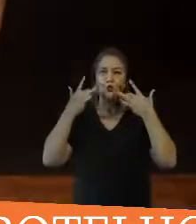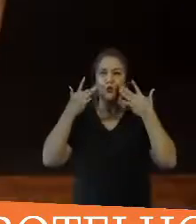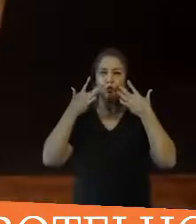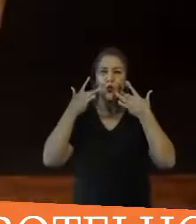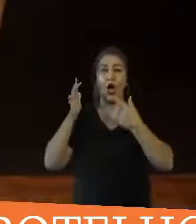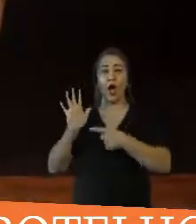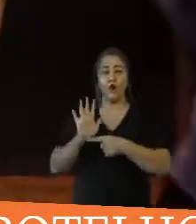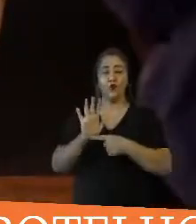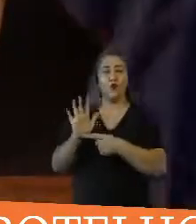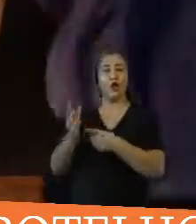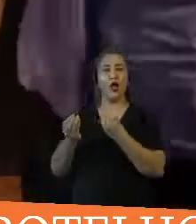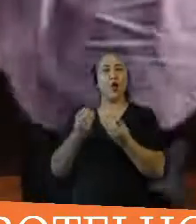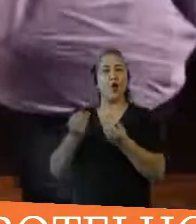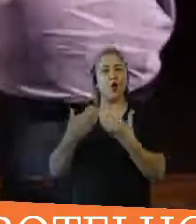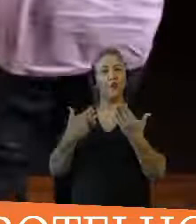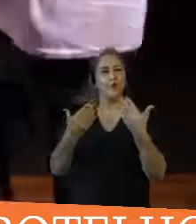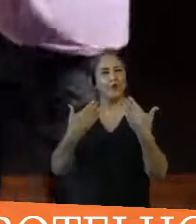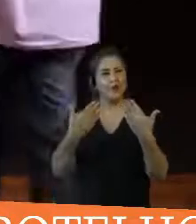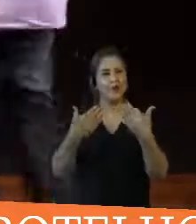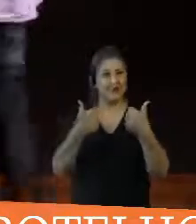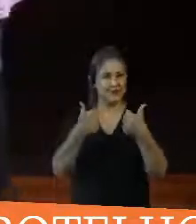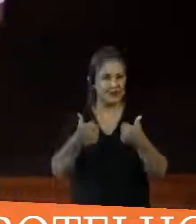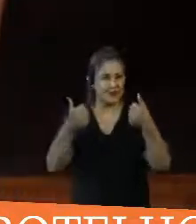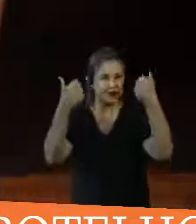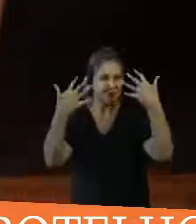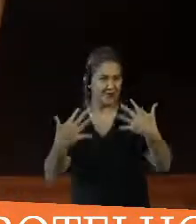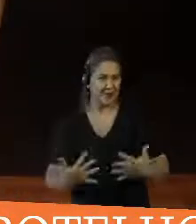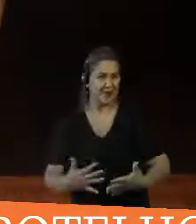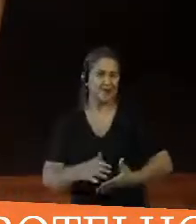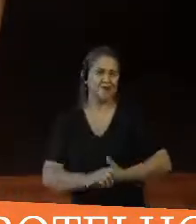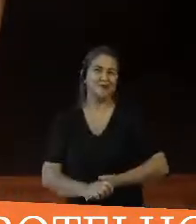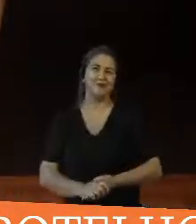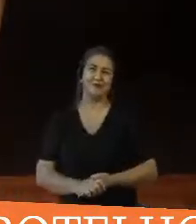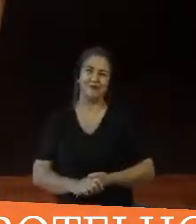me ajudar aqui nesse bate-papo. Com certeza.